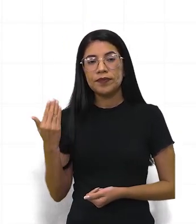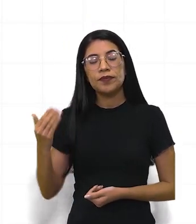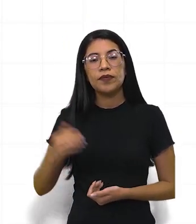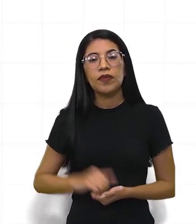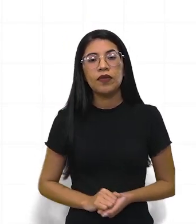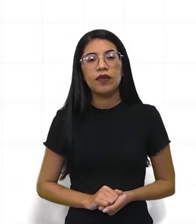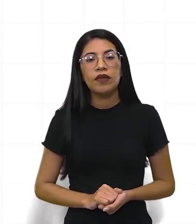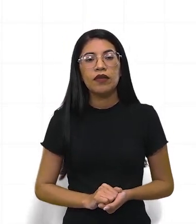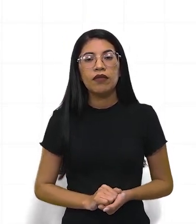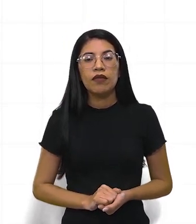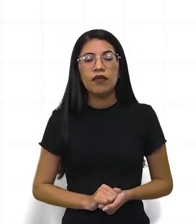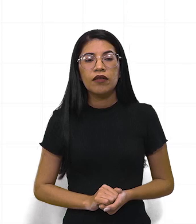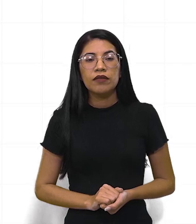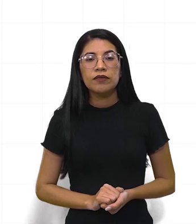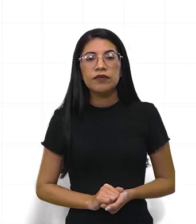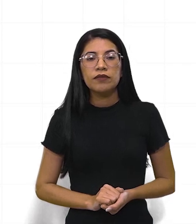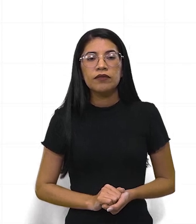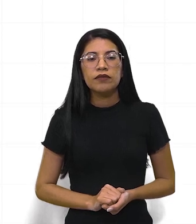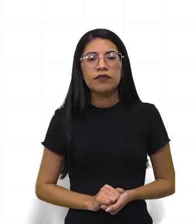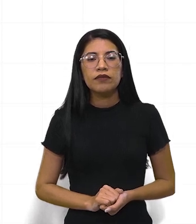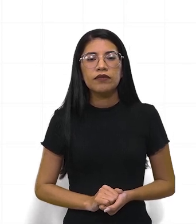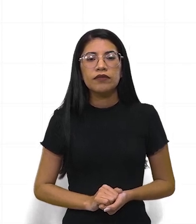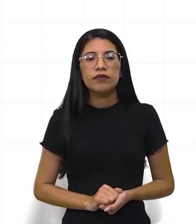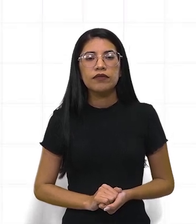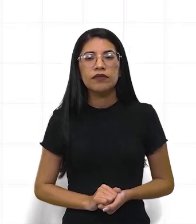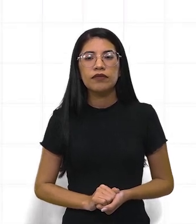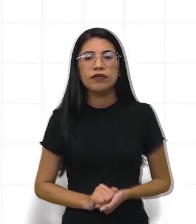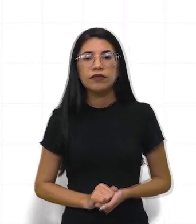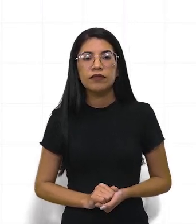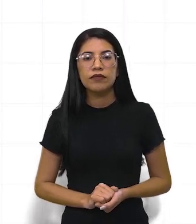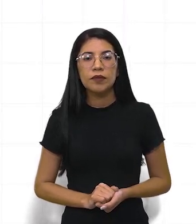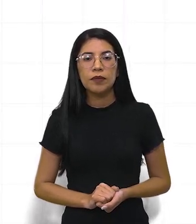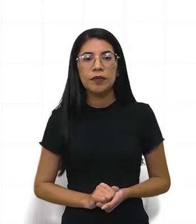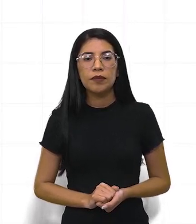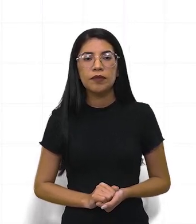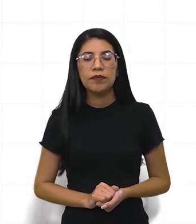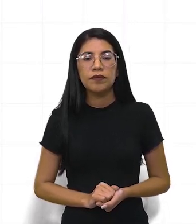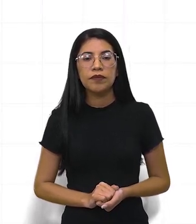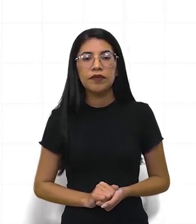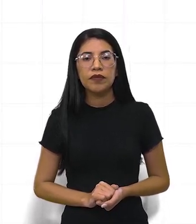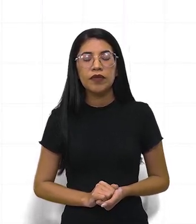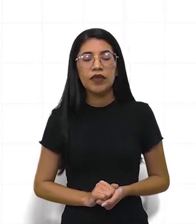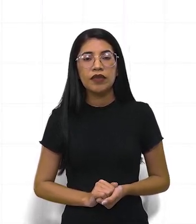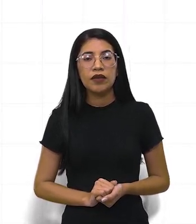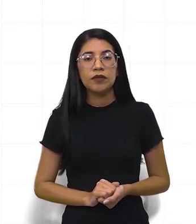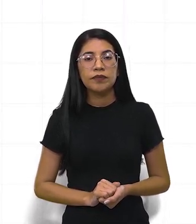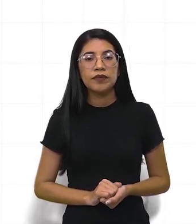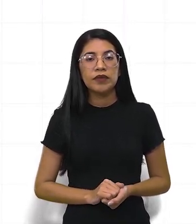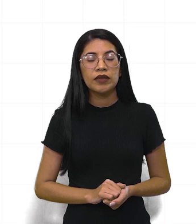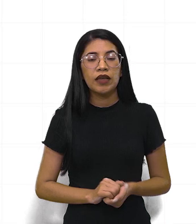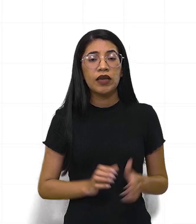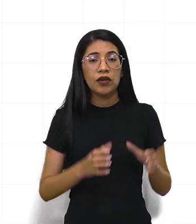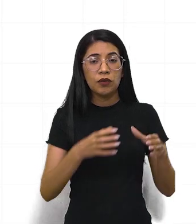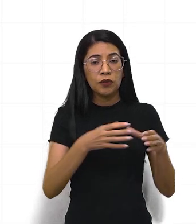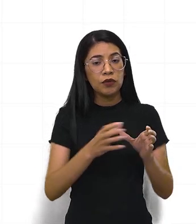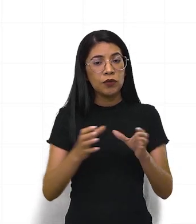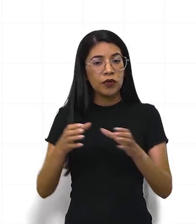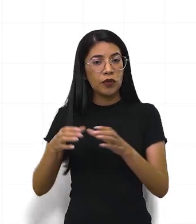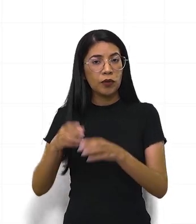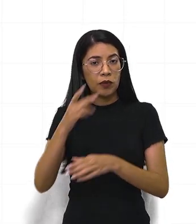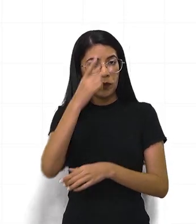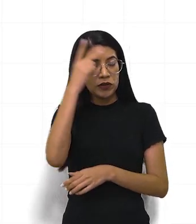aqui uma situação que diz assim. Observem comigo. Se dois grupos de 10 participantes fizerem uma